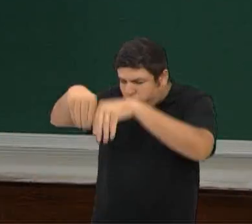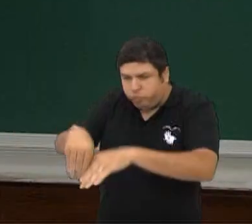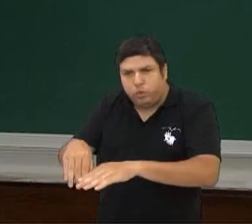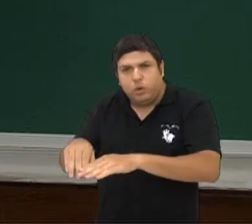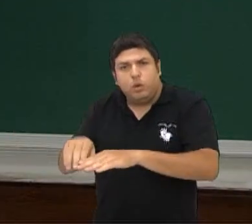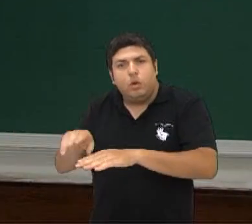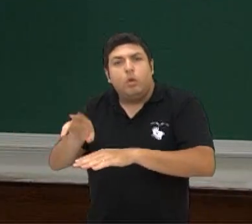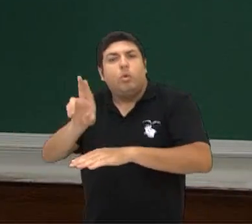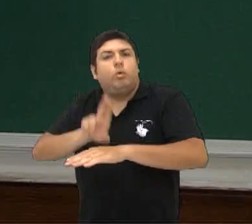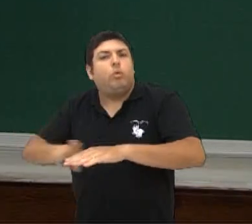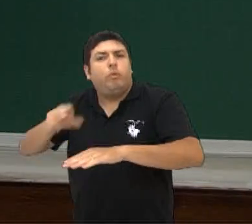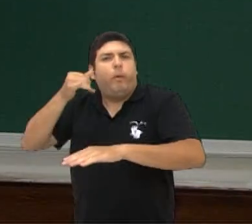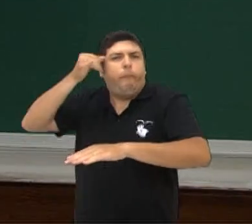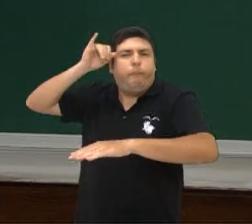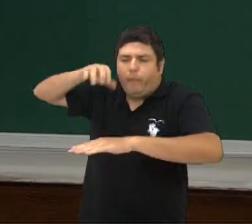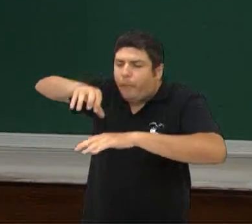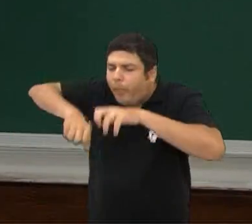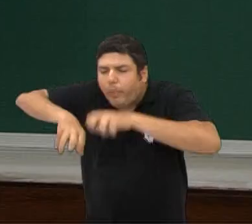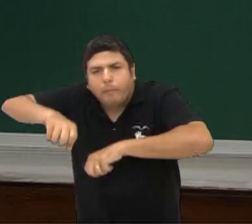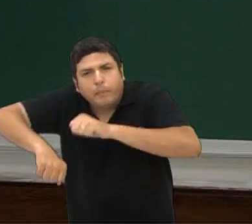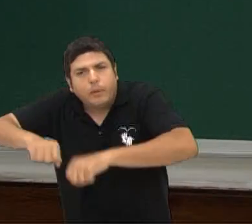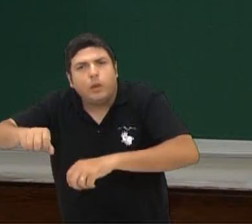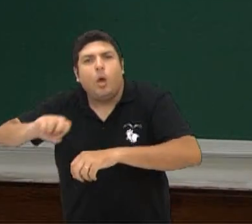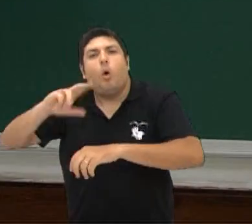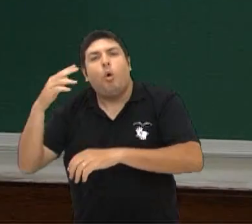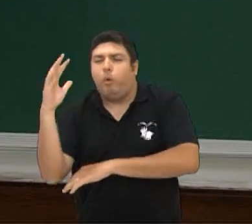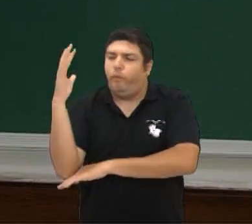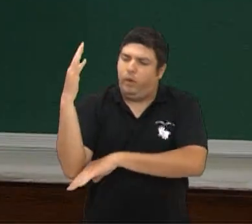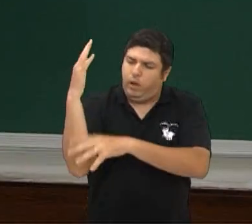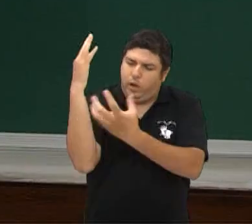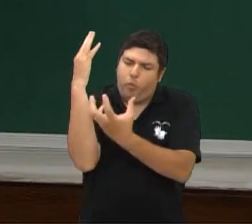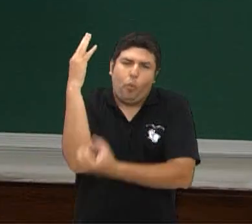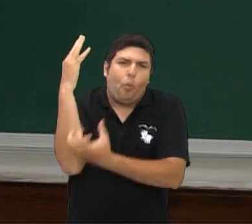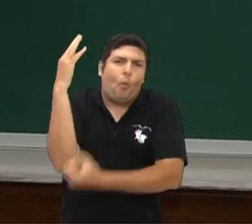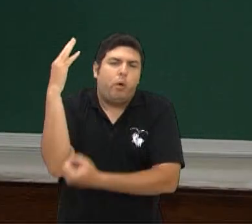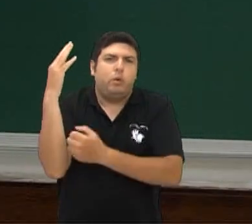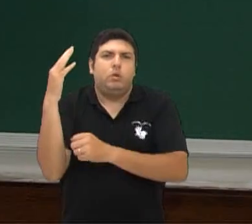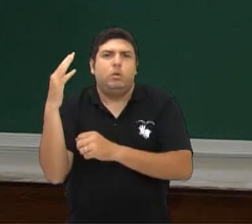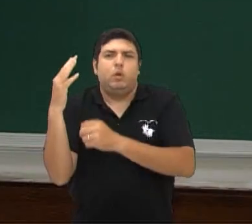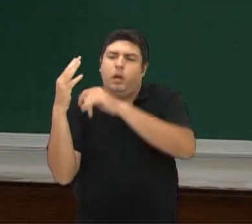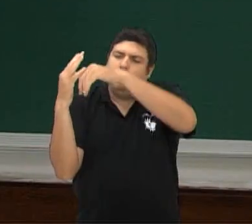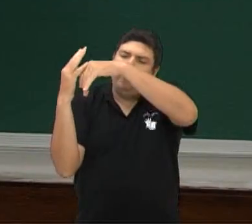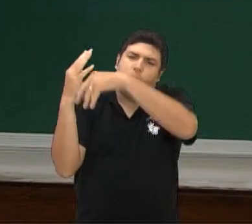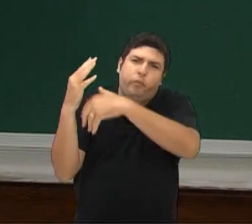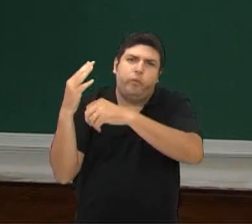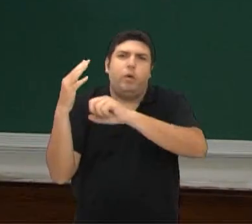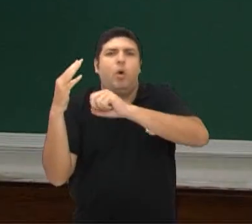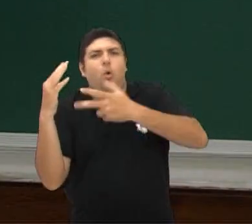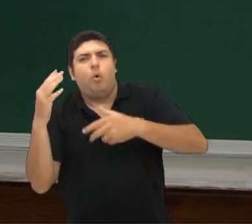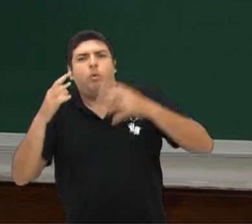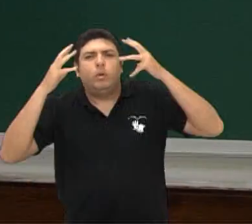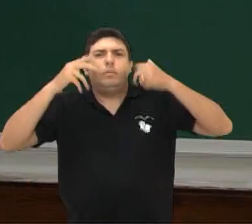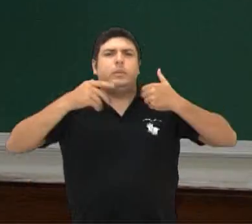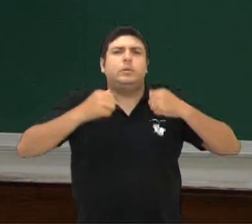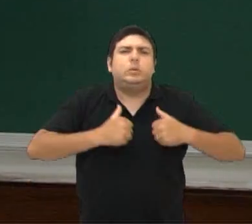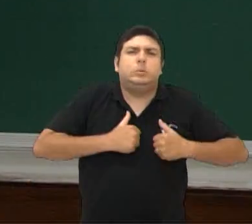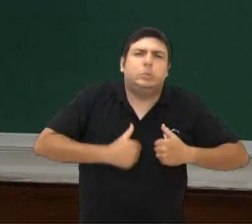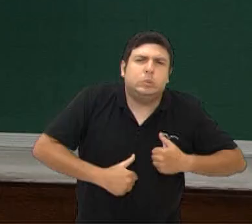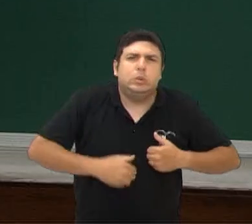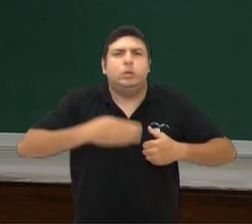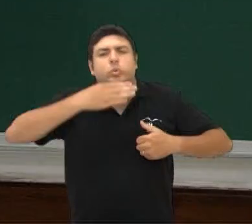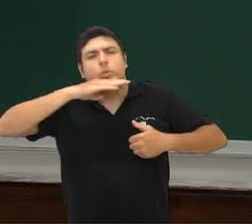pela planta, né, utilizou essa água, vai perder essa água por transpiração, por eliminação na urina, nas fezes, enfim, vai